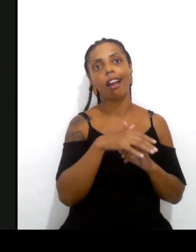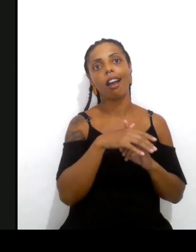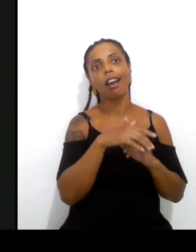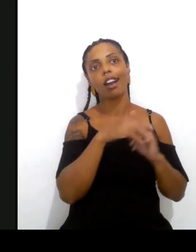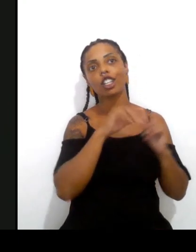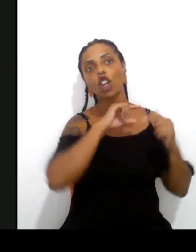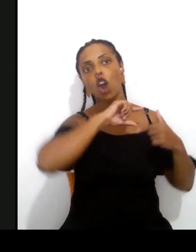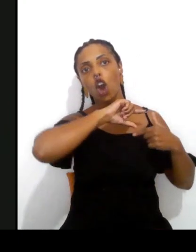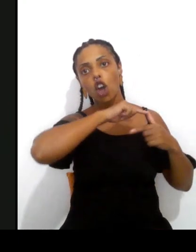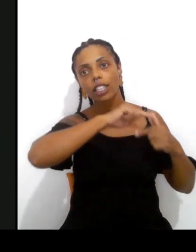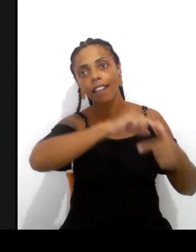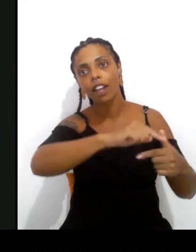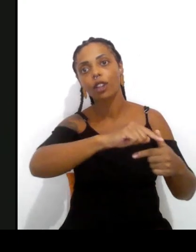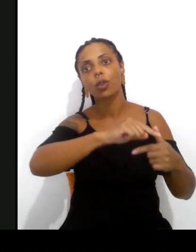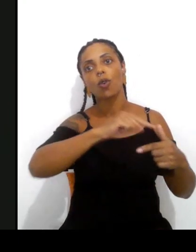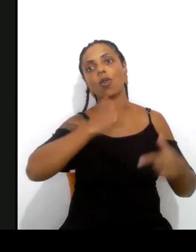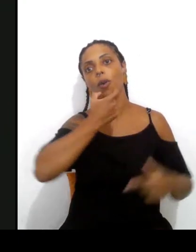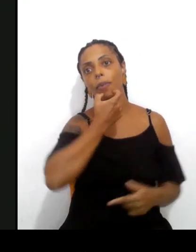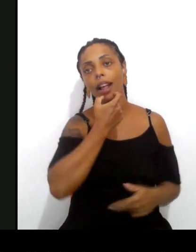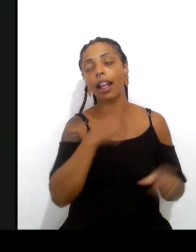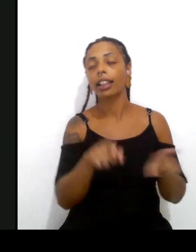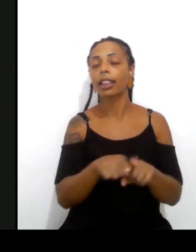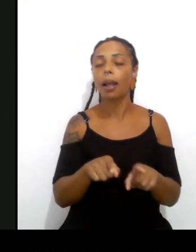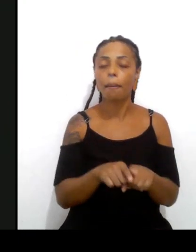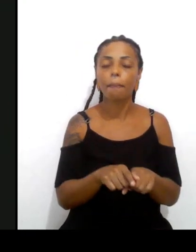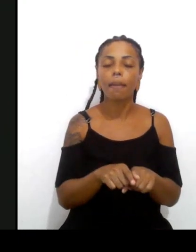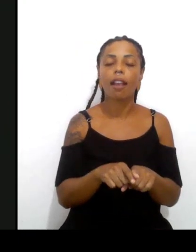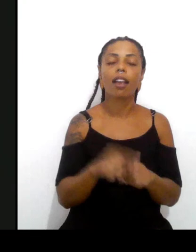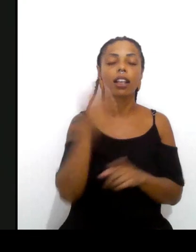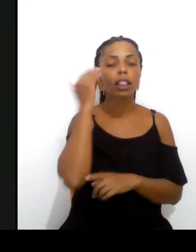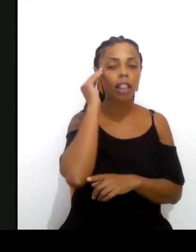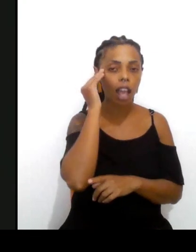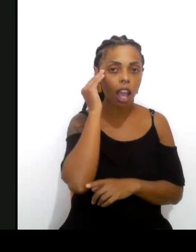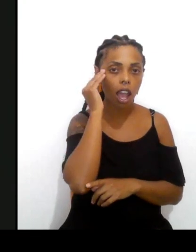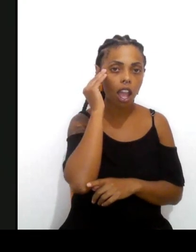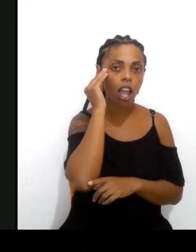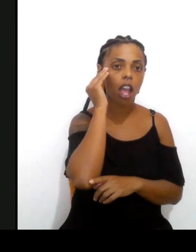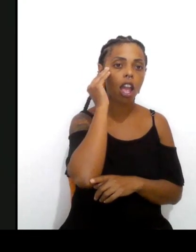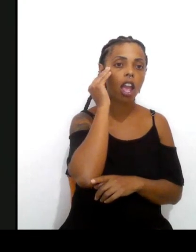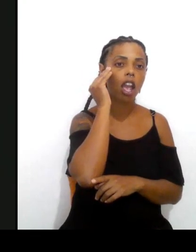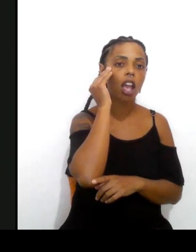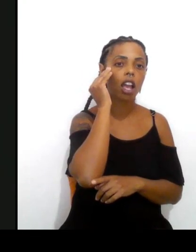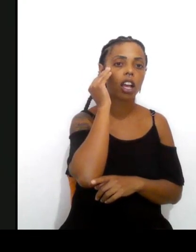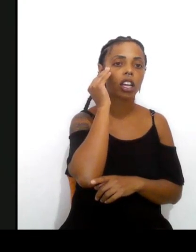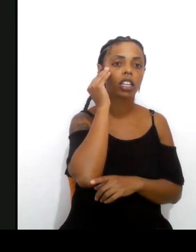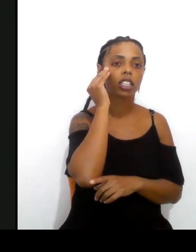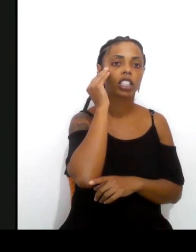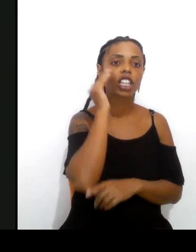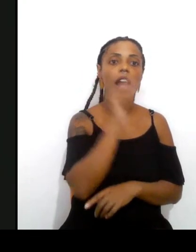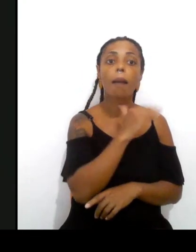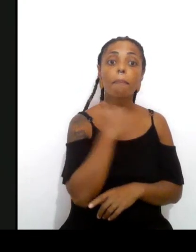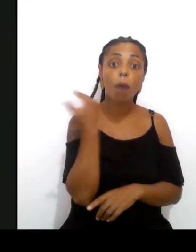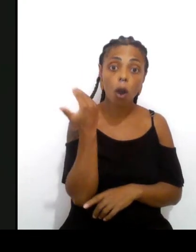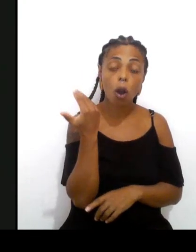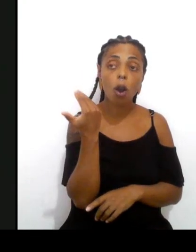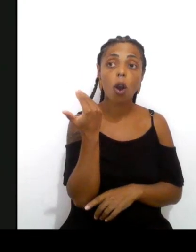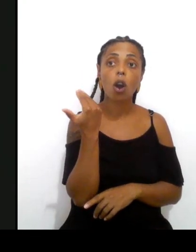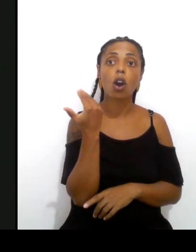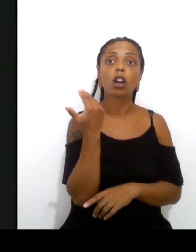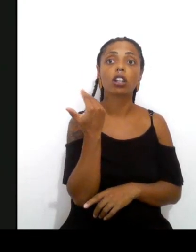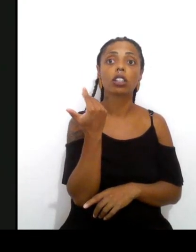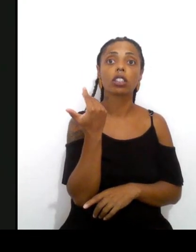tempo é entendendo que a morte está